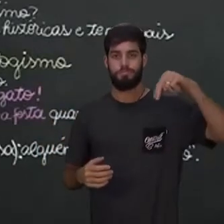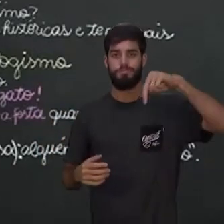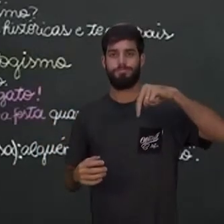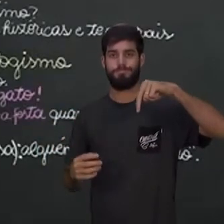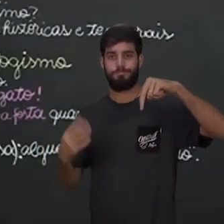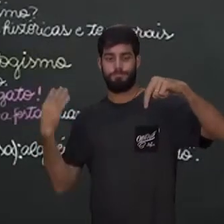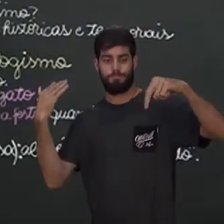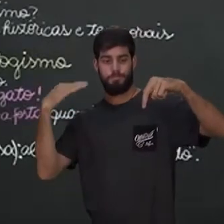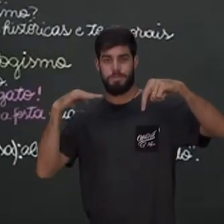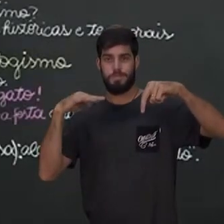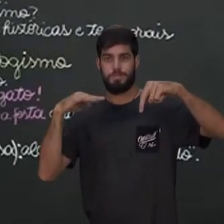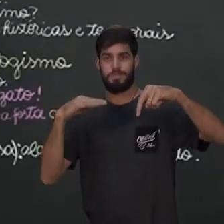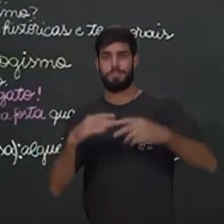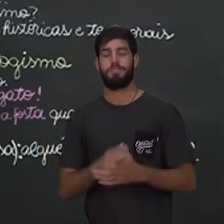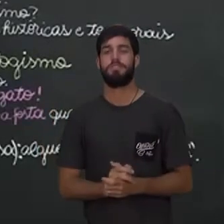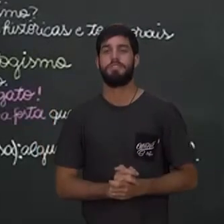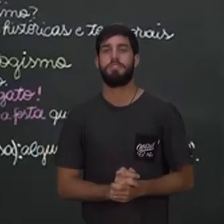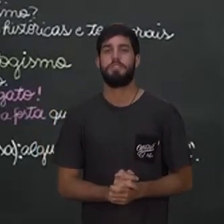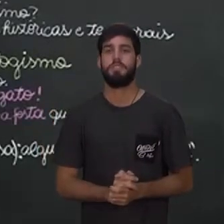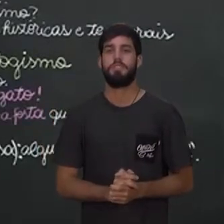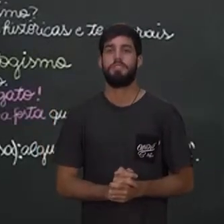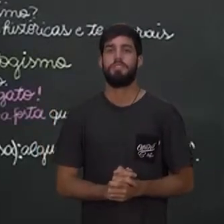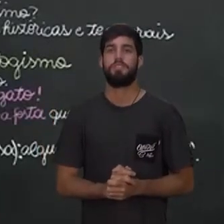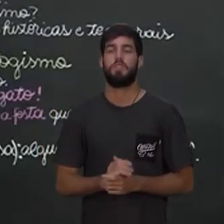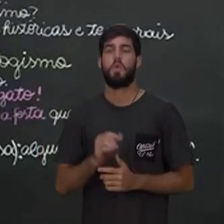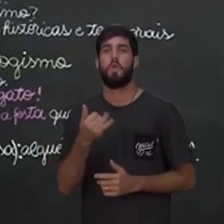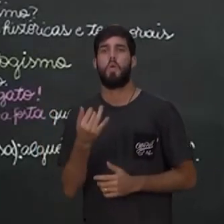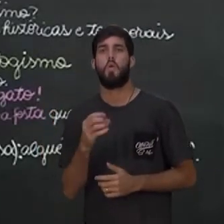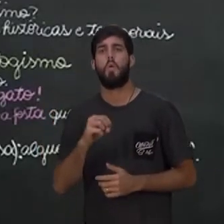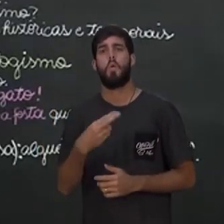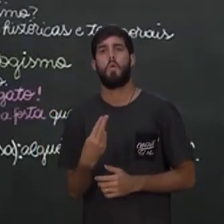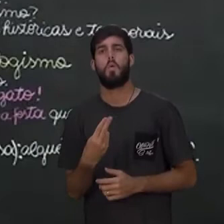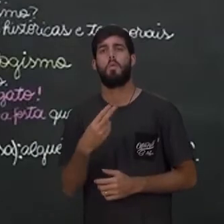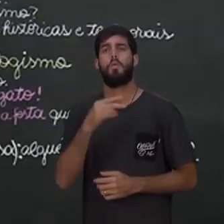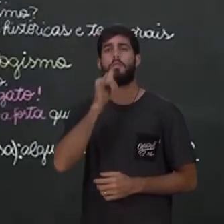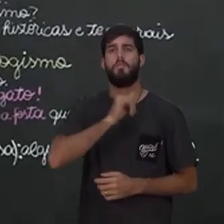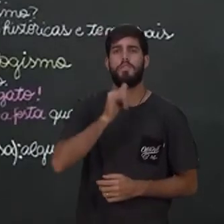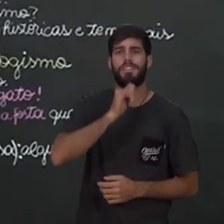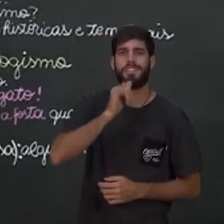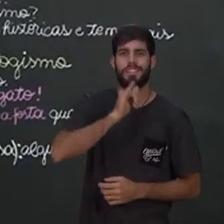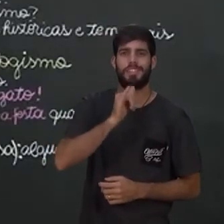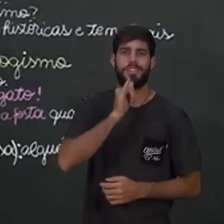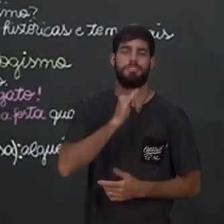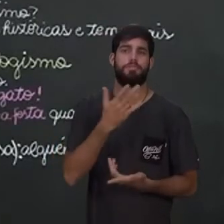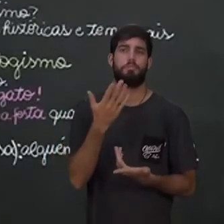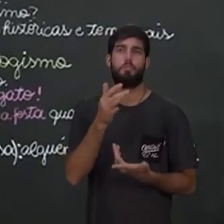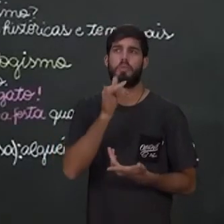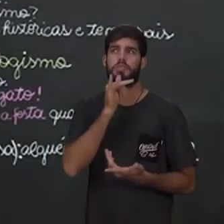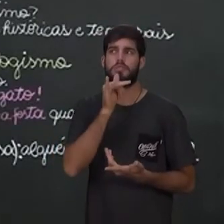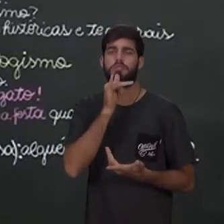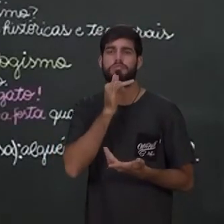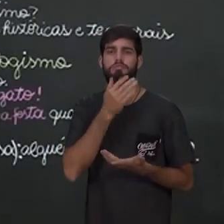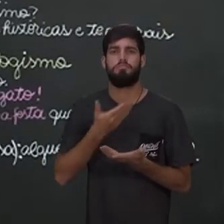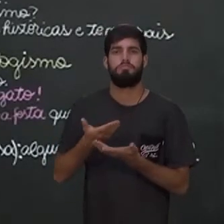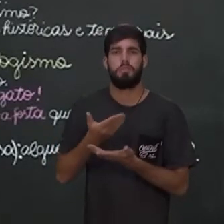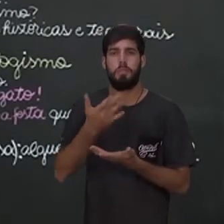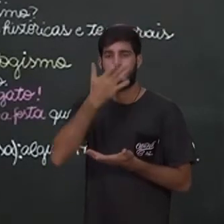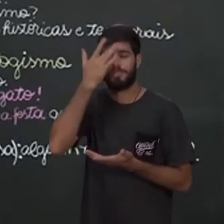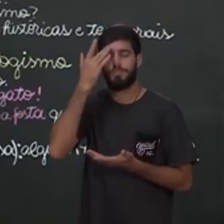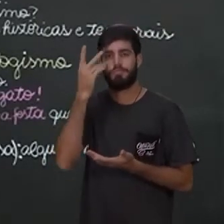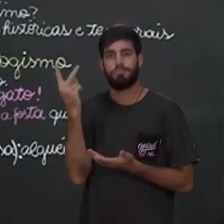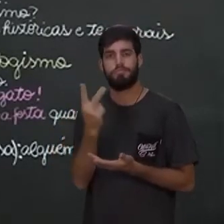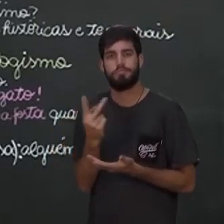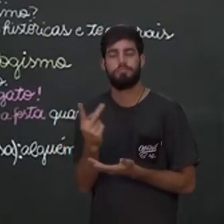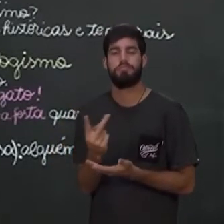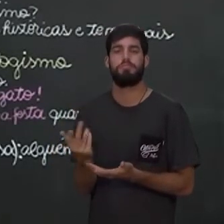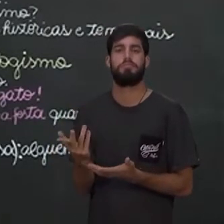é uma nova atribuição do verbo causar. Ou o verbo ficar, que há algum tempo já é utilizado como sinônimo de algum tipo de relacionamento entre pessoas.